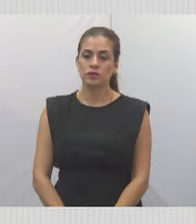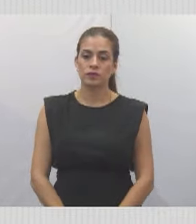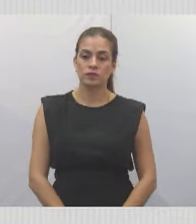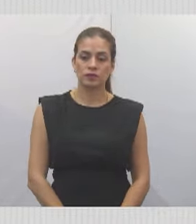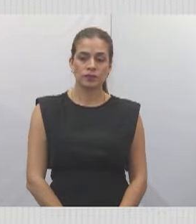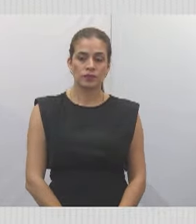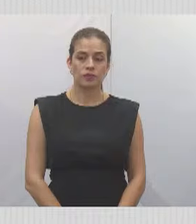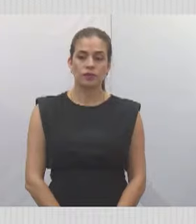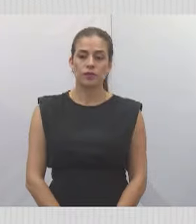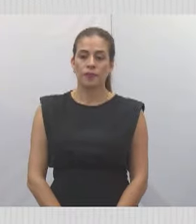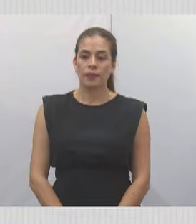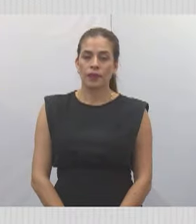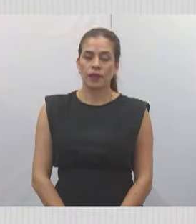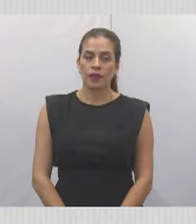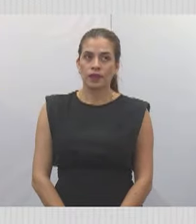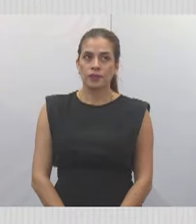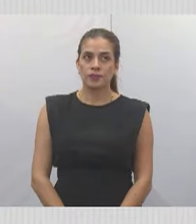Pode passar para a gente.